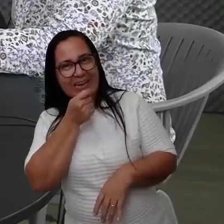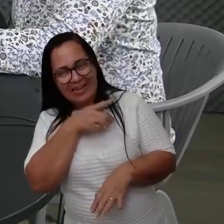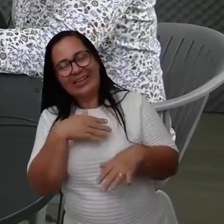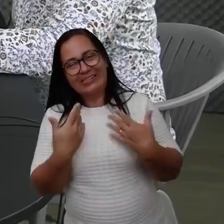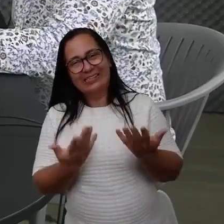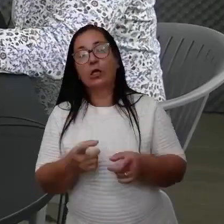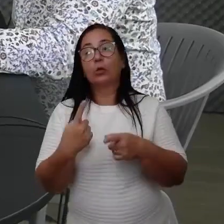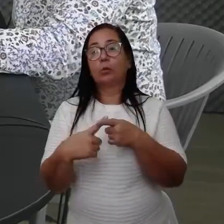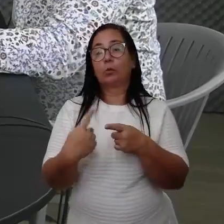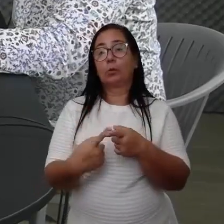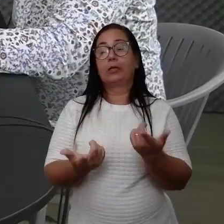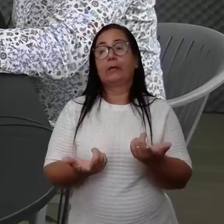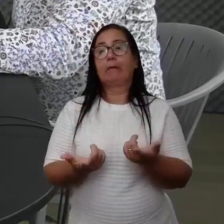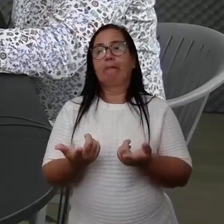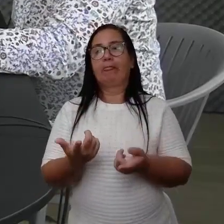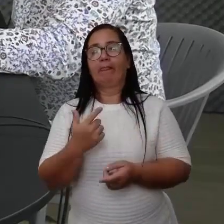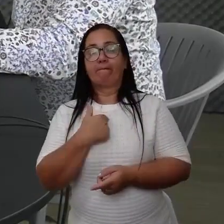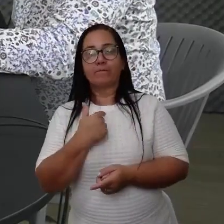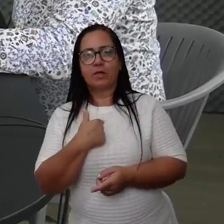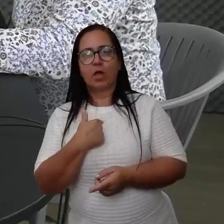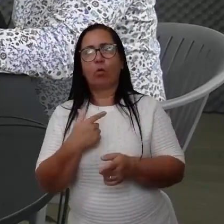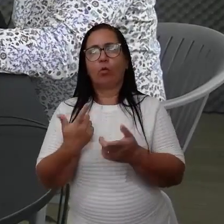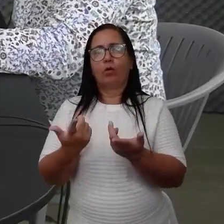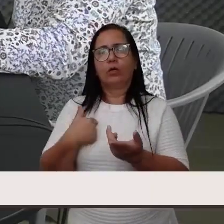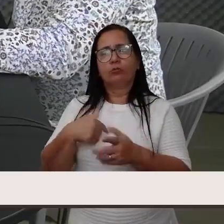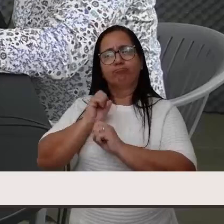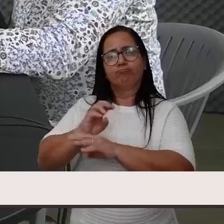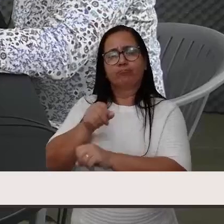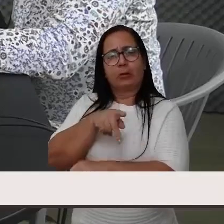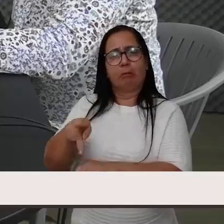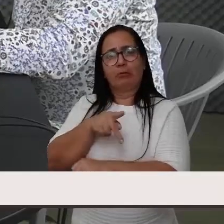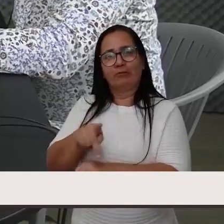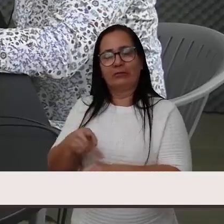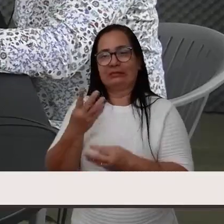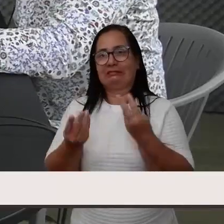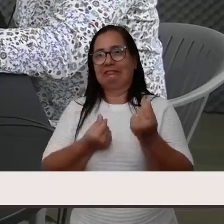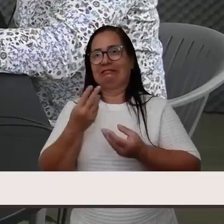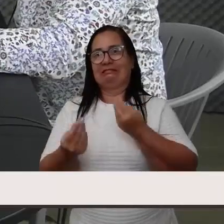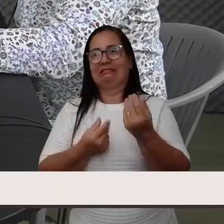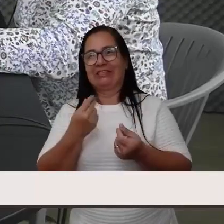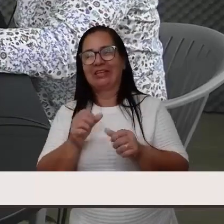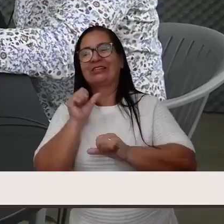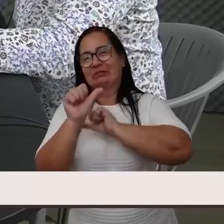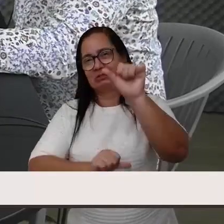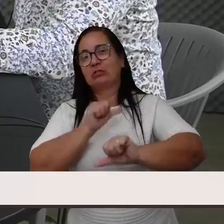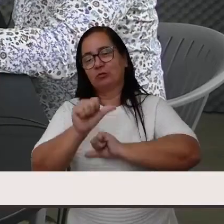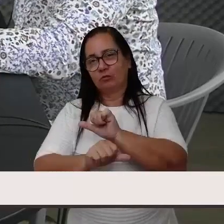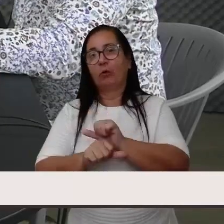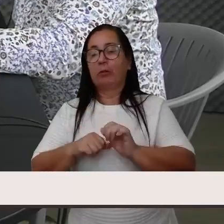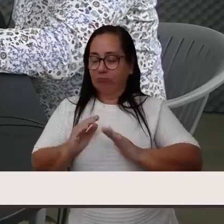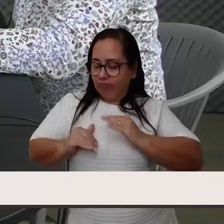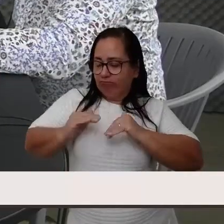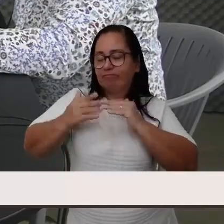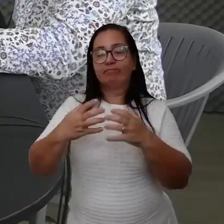porque, parafraseando Simone de Beauvoir, não se nasce professor, né? Torna-se, a gente se transforma, a gente se constrói dessa